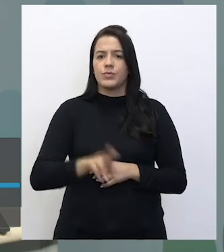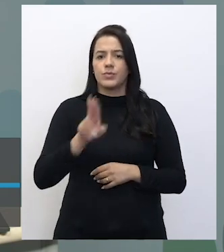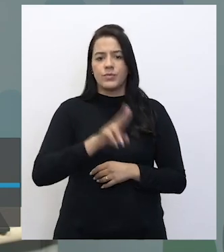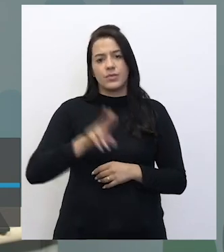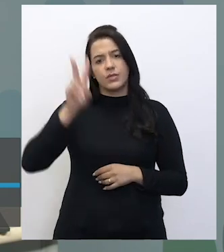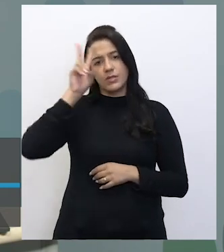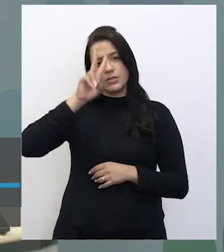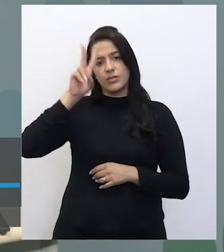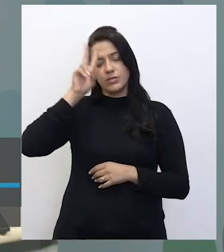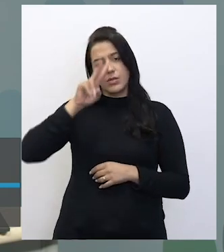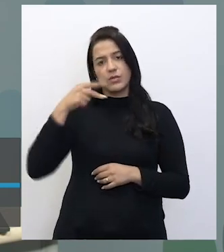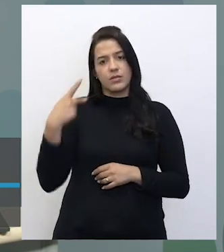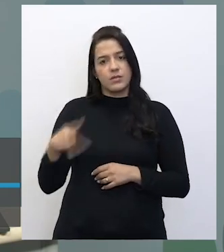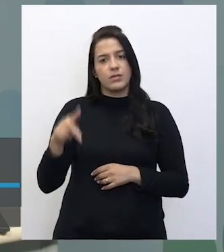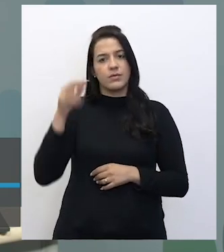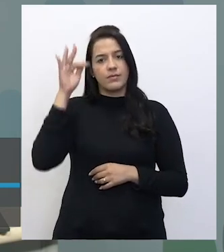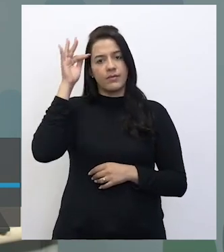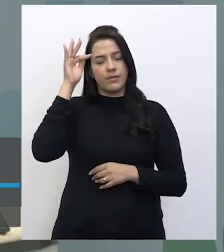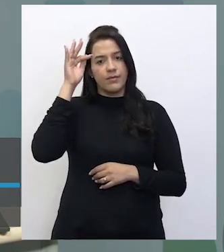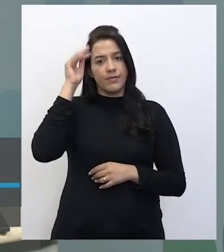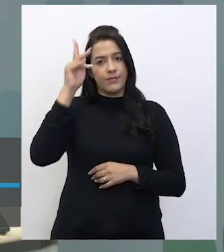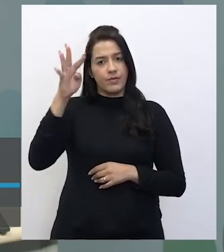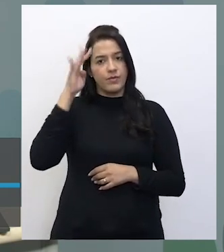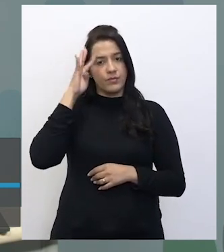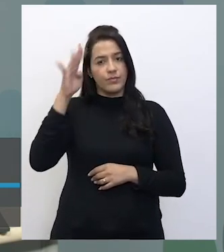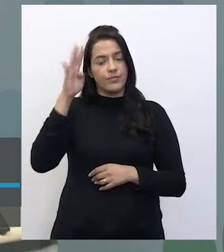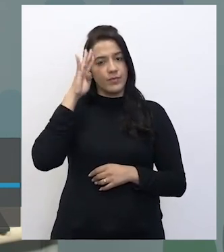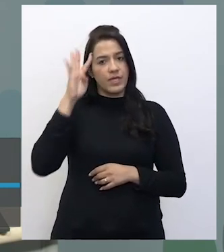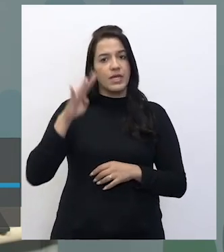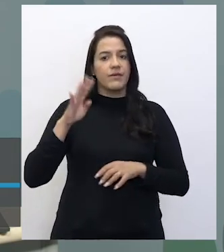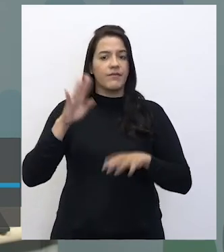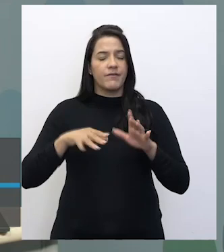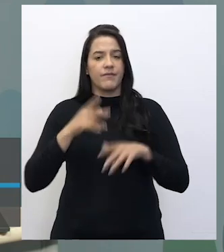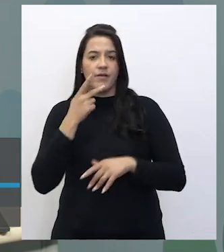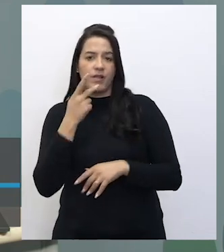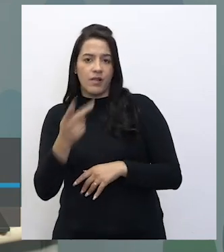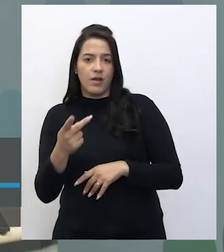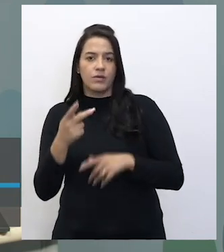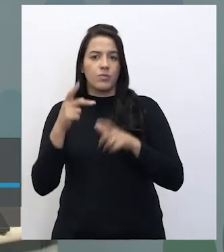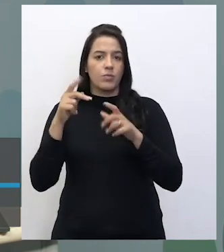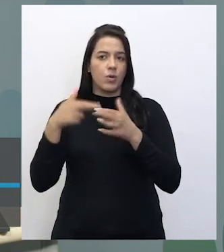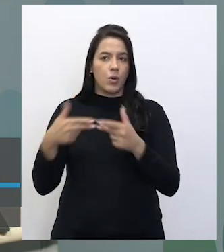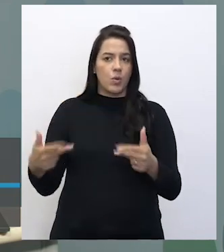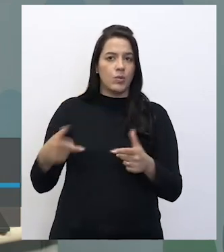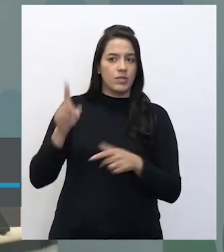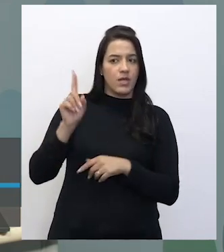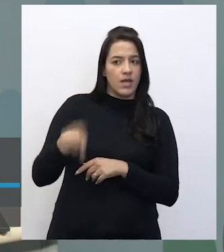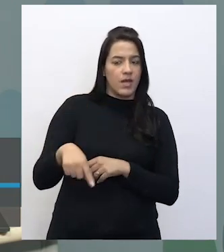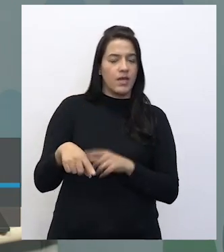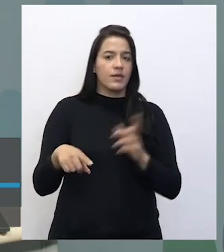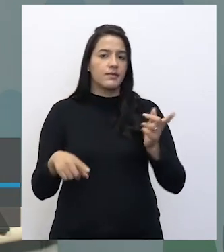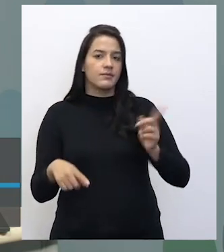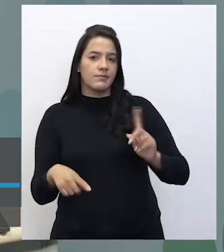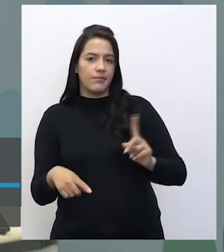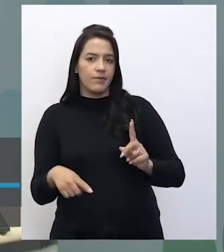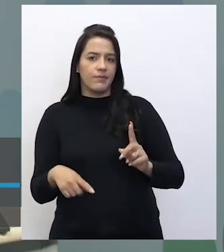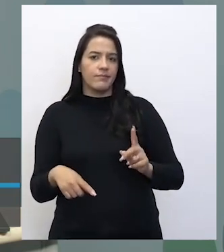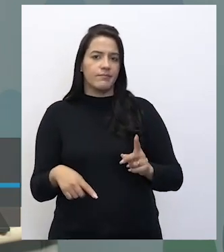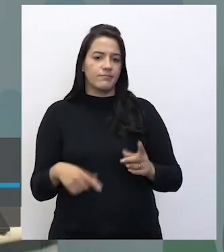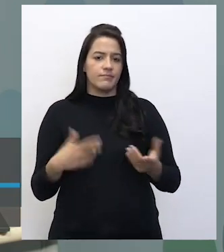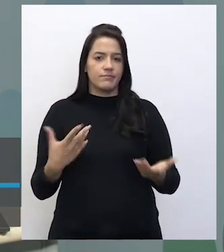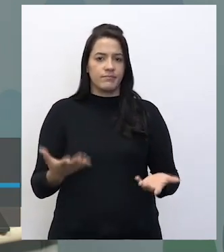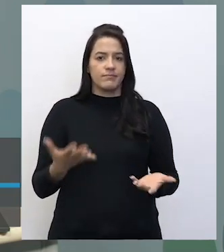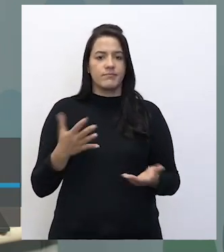da filosofia e que consiste em dizer o que uma coisa não é, em lugar de dizer o que uma coisa é. Esse